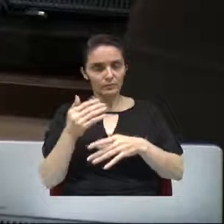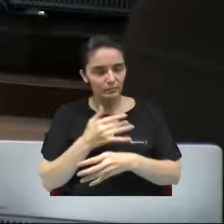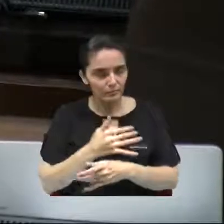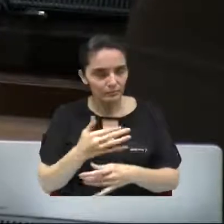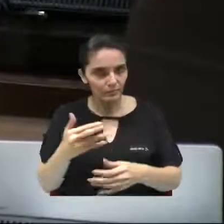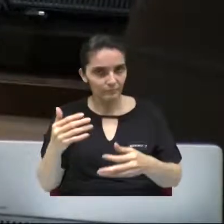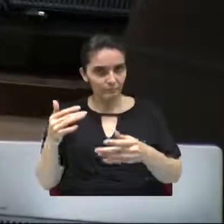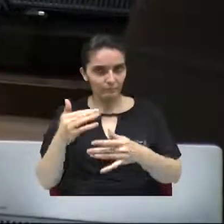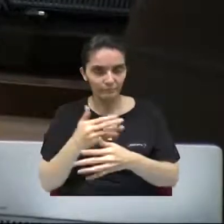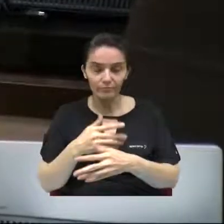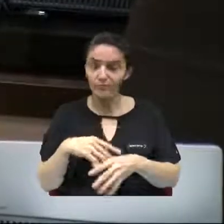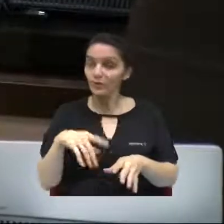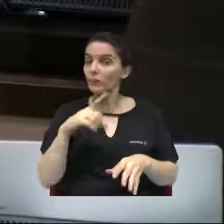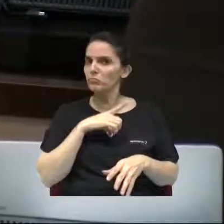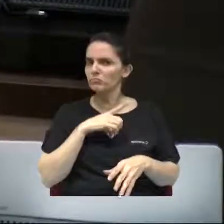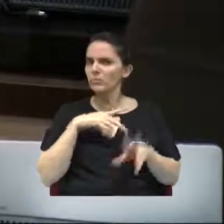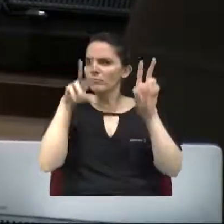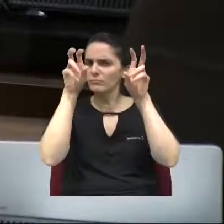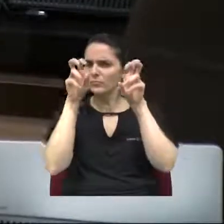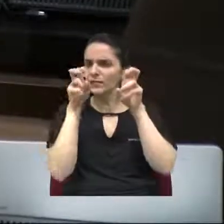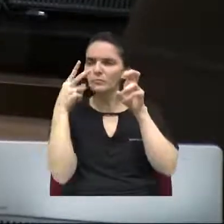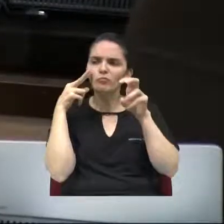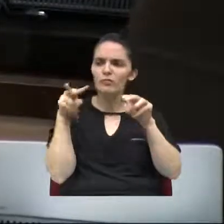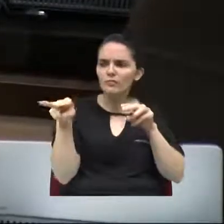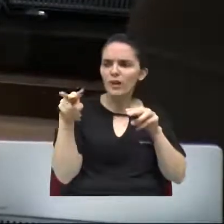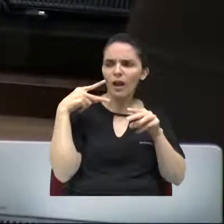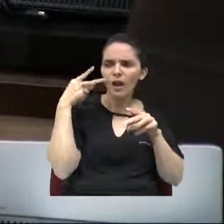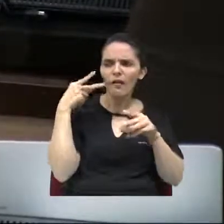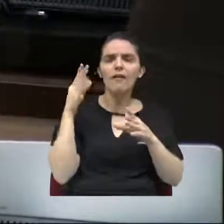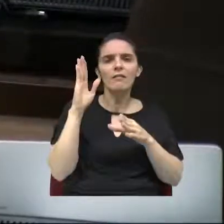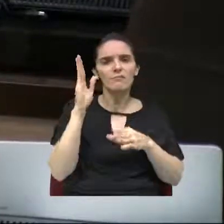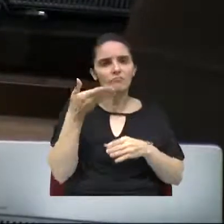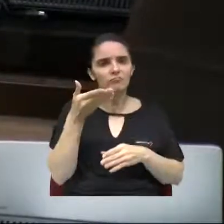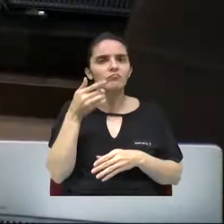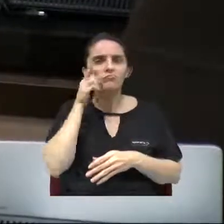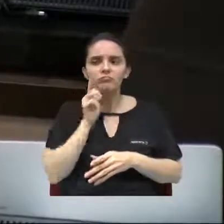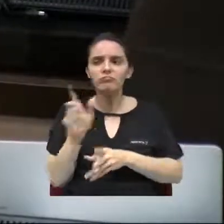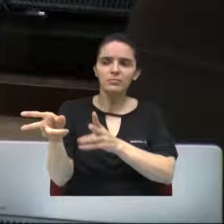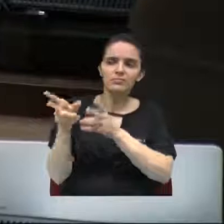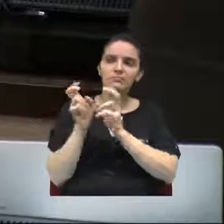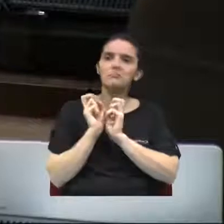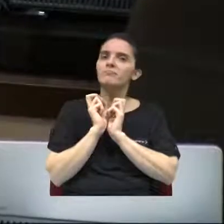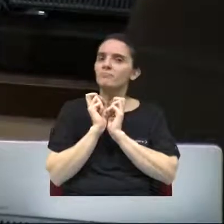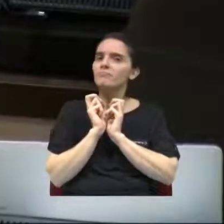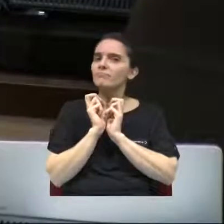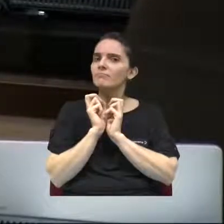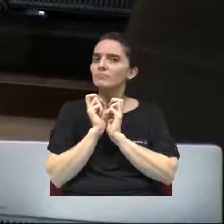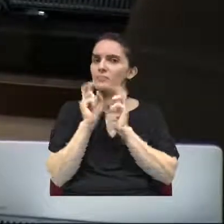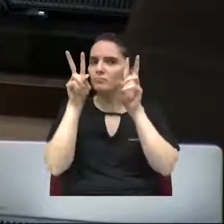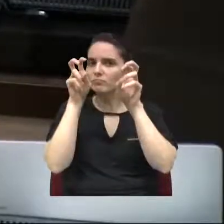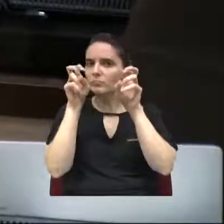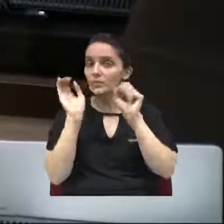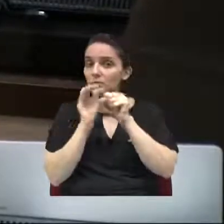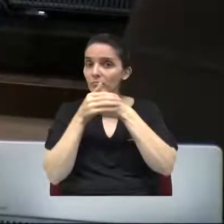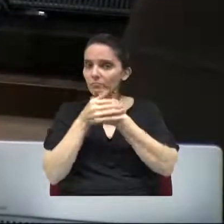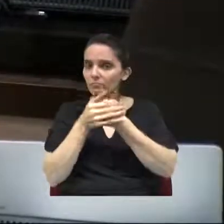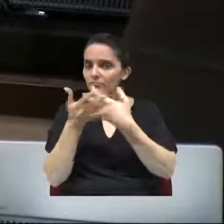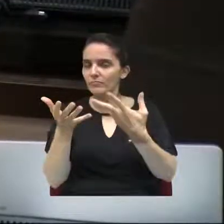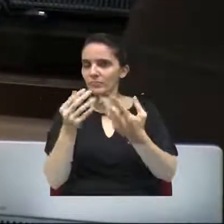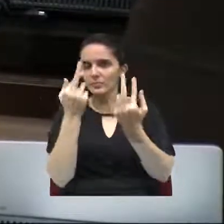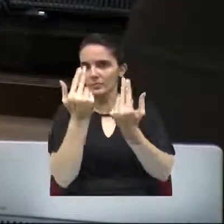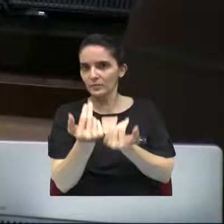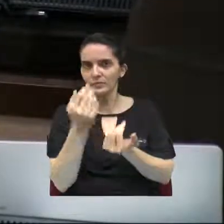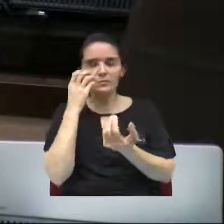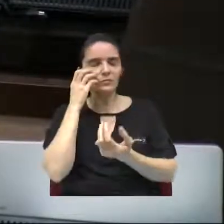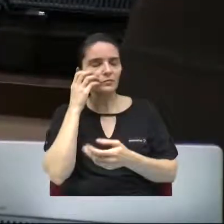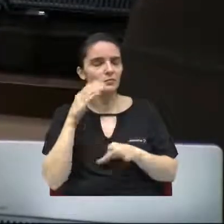temos algumas áreas que a gente olha para o vereador e a gente já consegue fazer essa identificação. E isso acontece com o senhor de forma